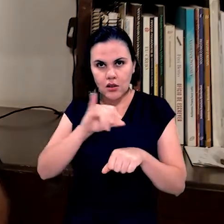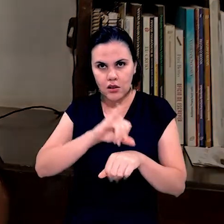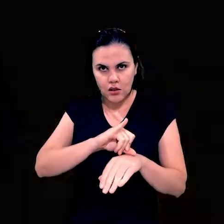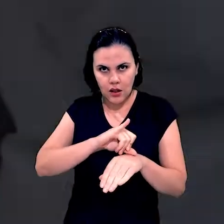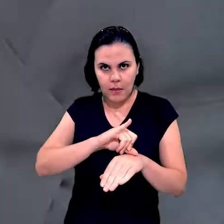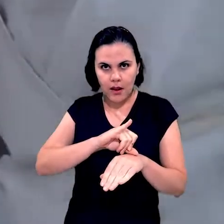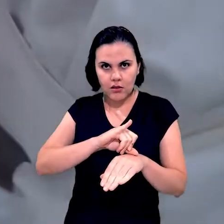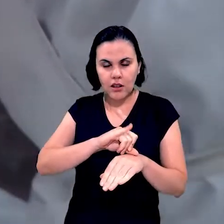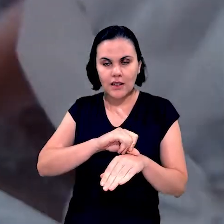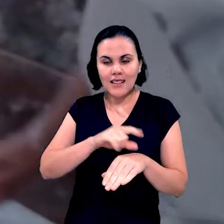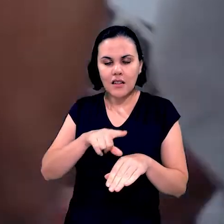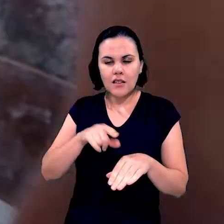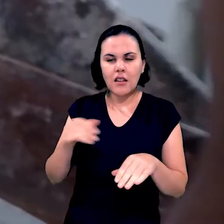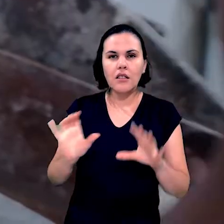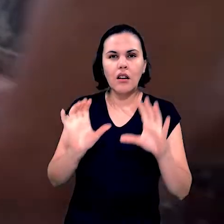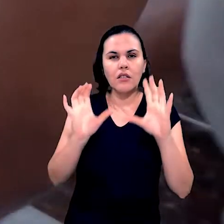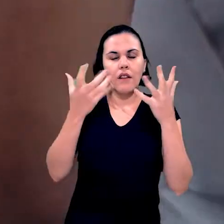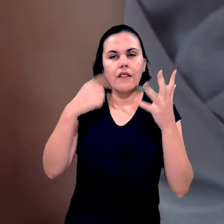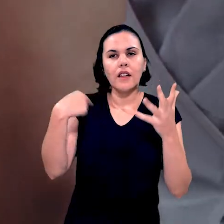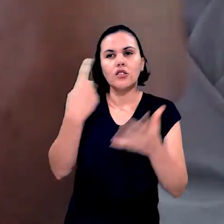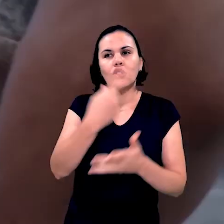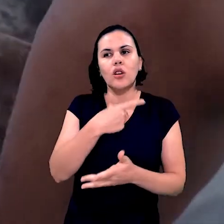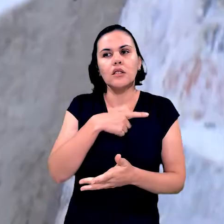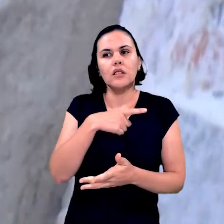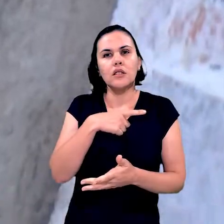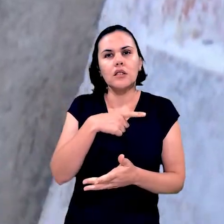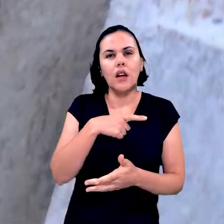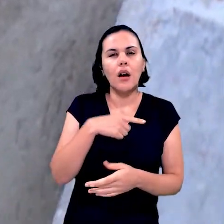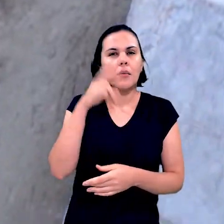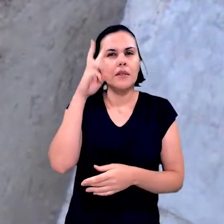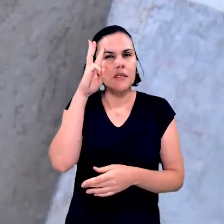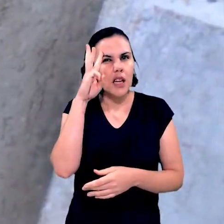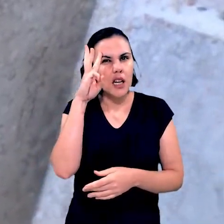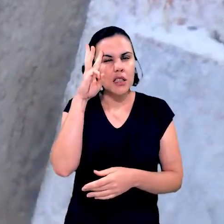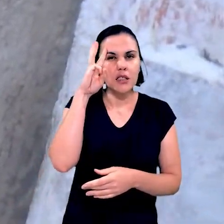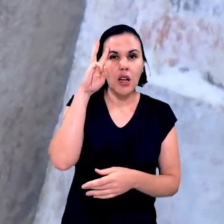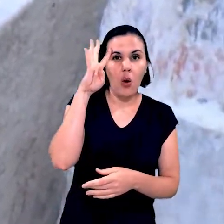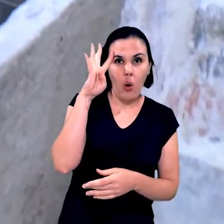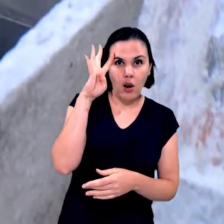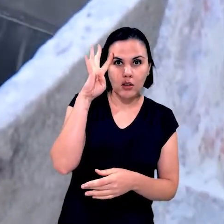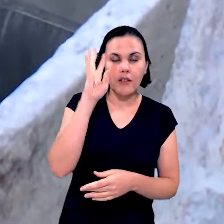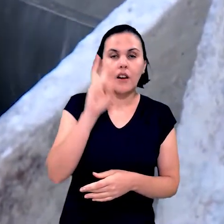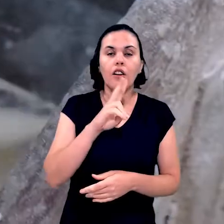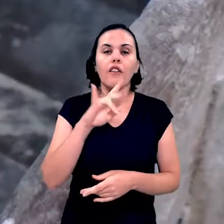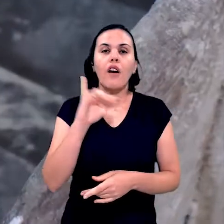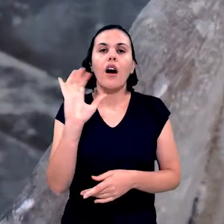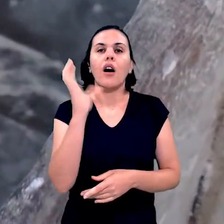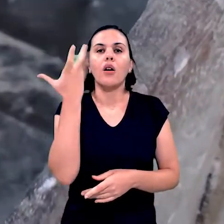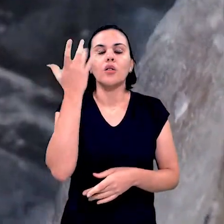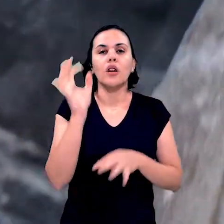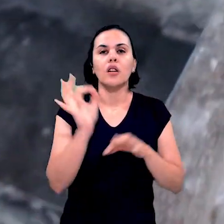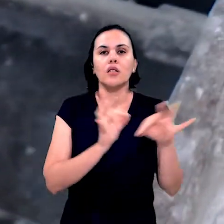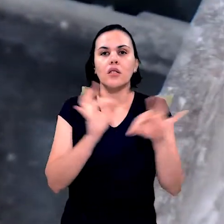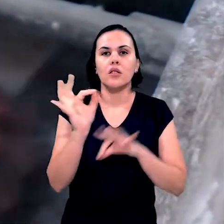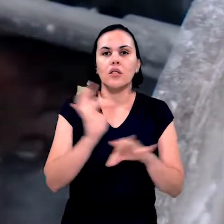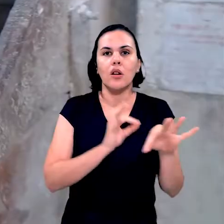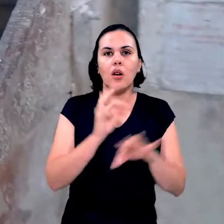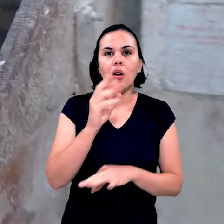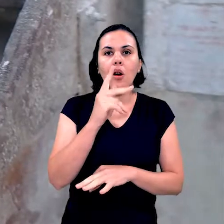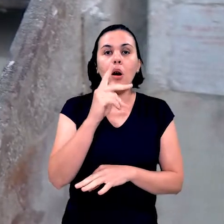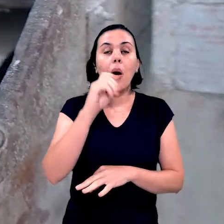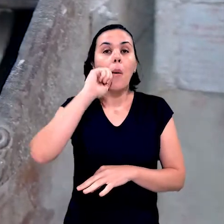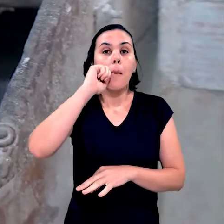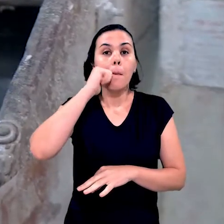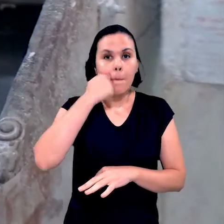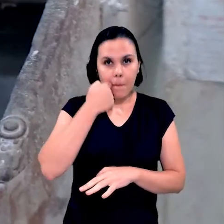o núcleo, né, central da festa, nós temos um momento, geralmente na terça e quarta-feira, onde vai acontecer a produção do